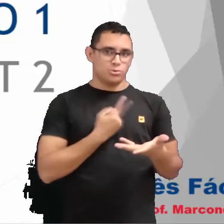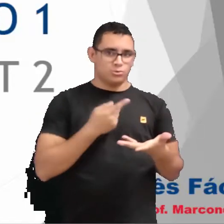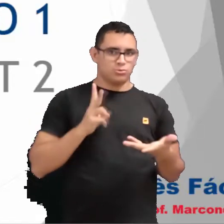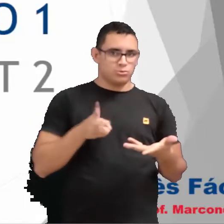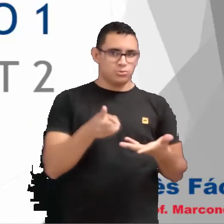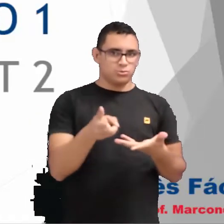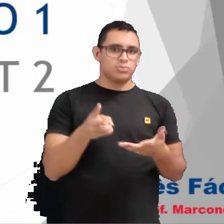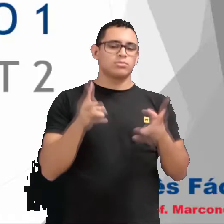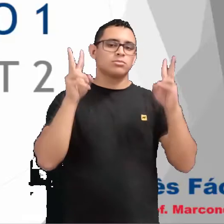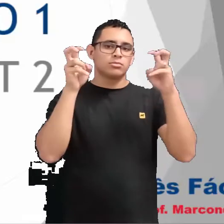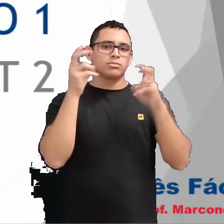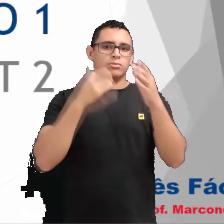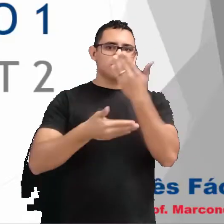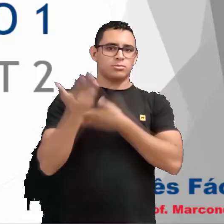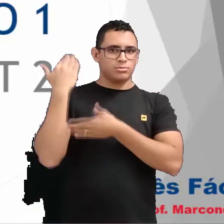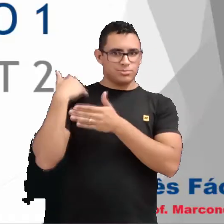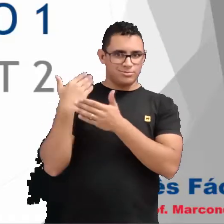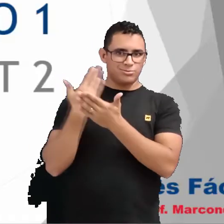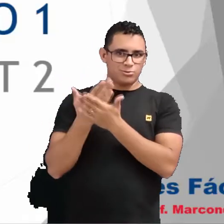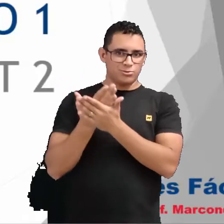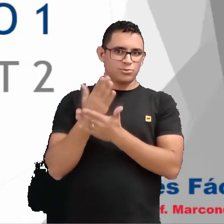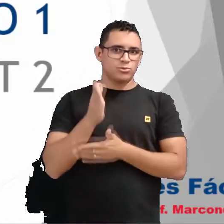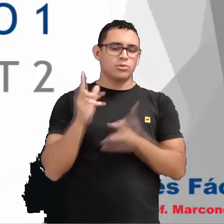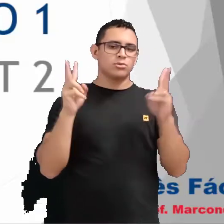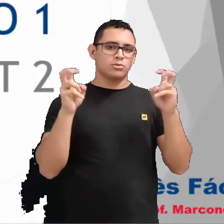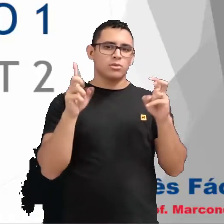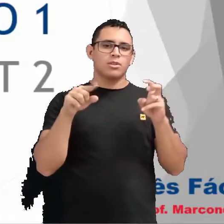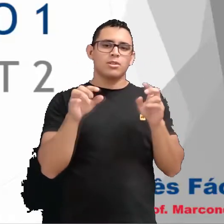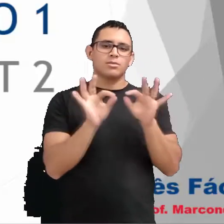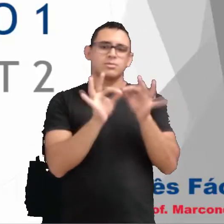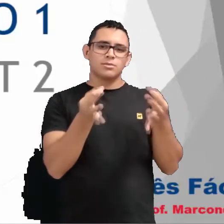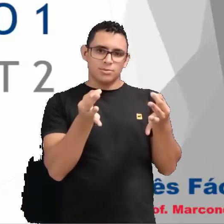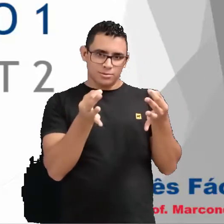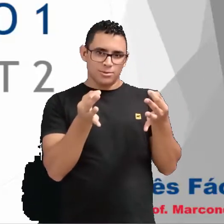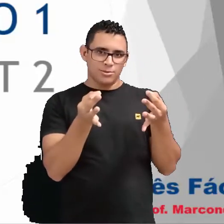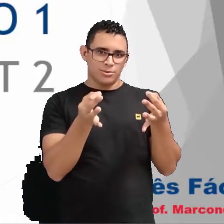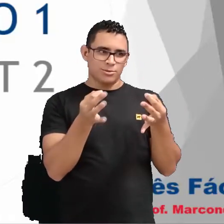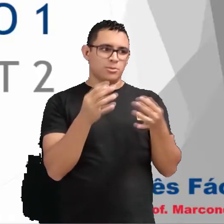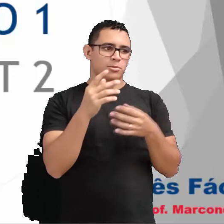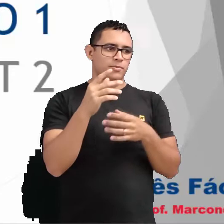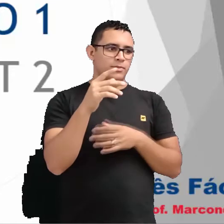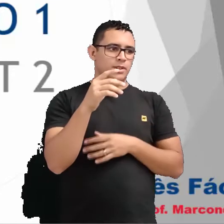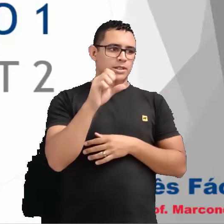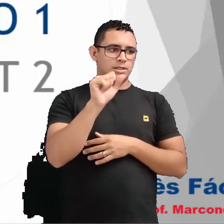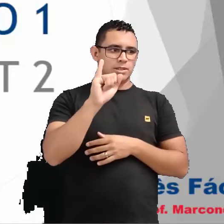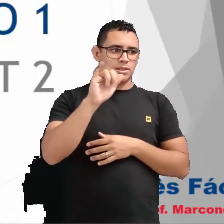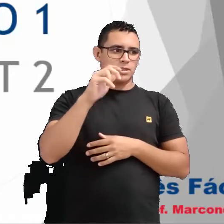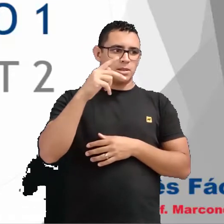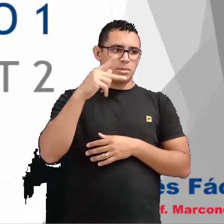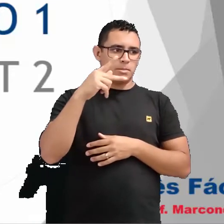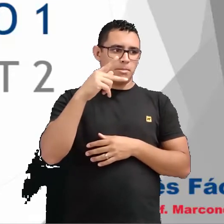continuidade à aulinha passada que nós iniciamos a falar sobre o Simple Past. Lembram? Então, na aula passada, nós vimos os